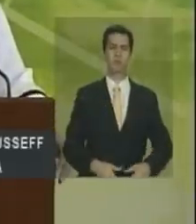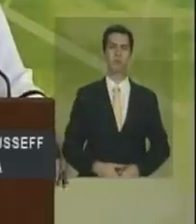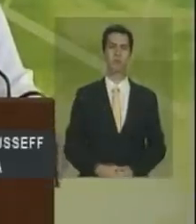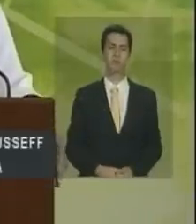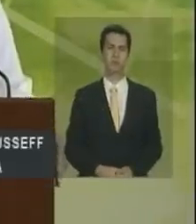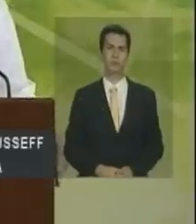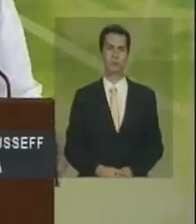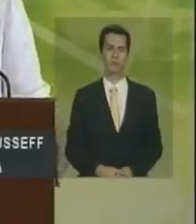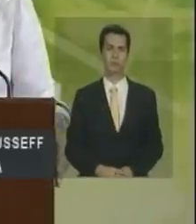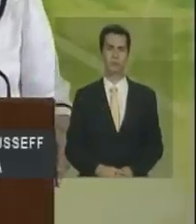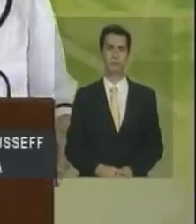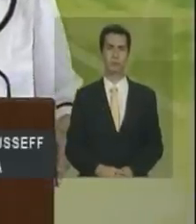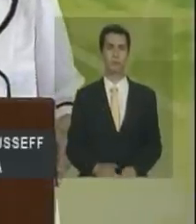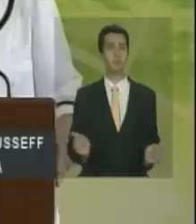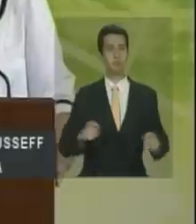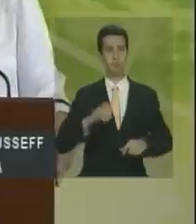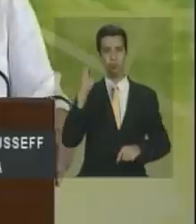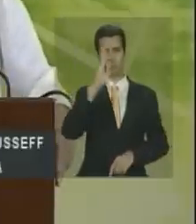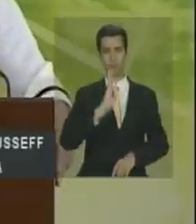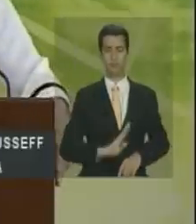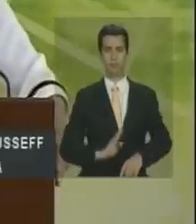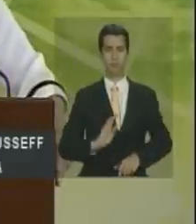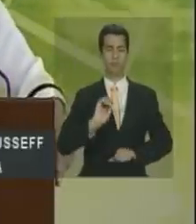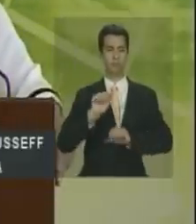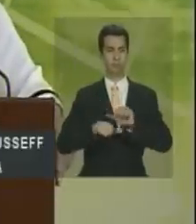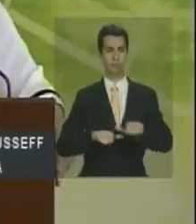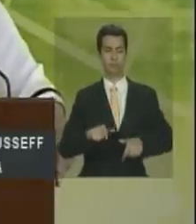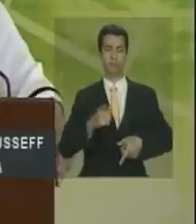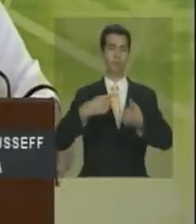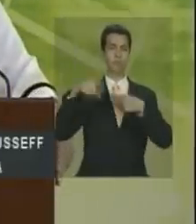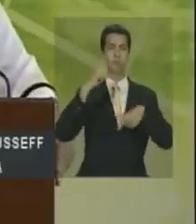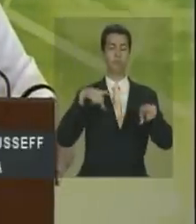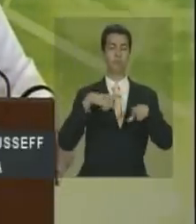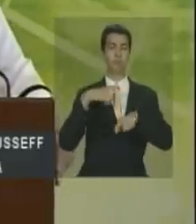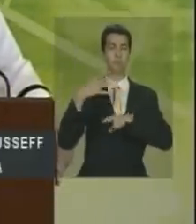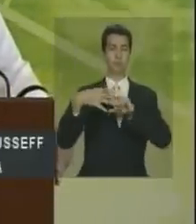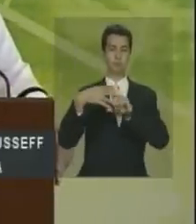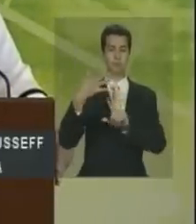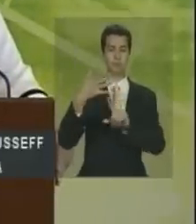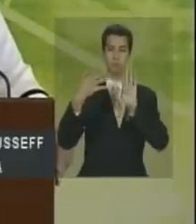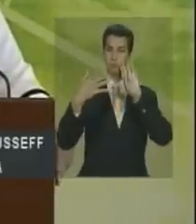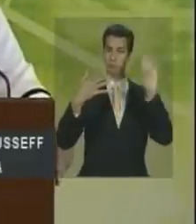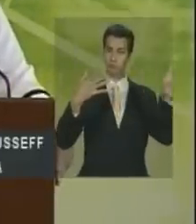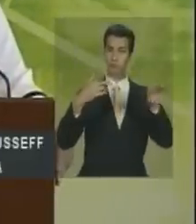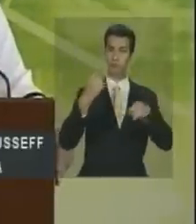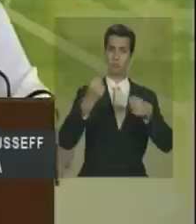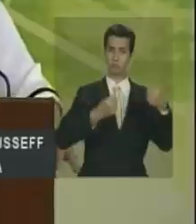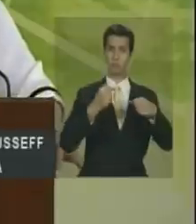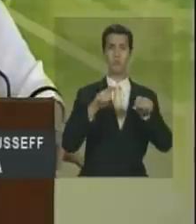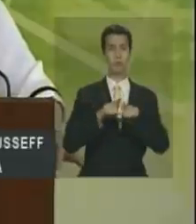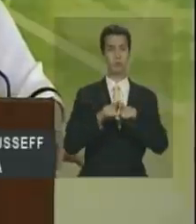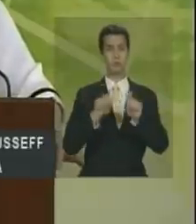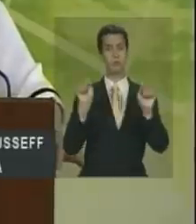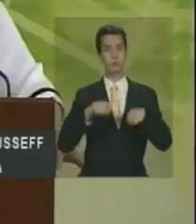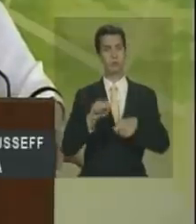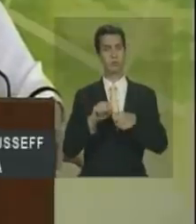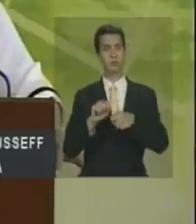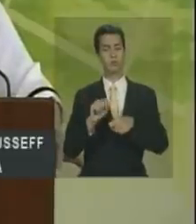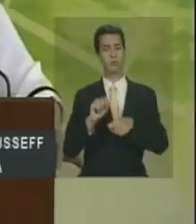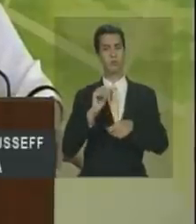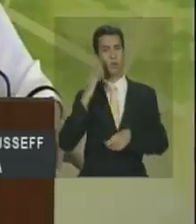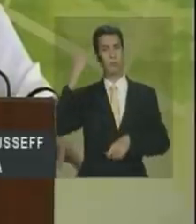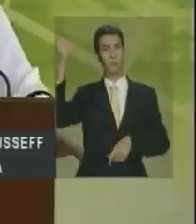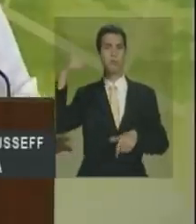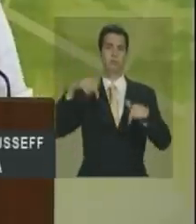que transforme o Brasil, além de no quarto mercado, num grande produtor de conhecimento do